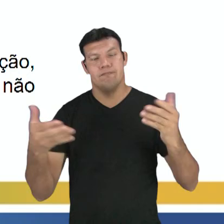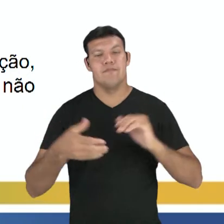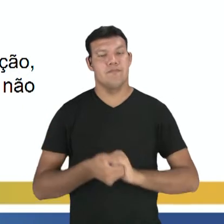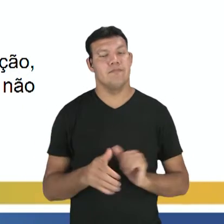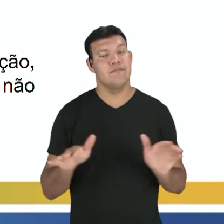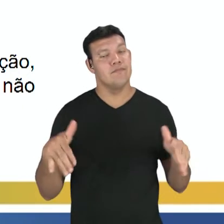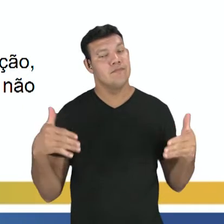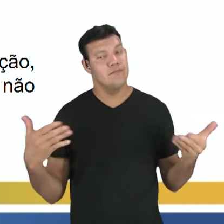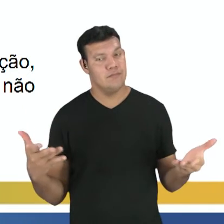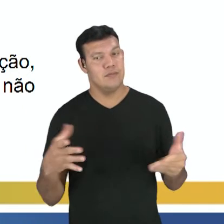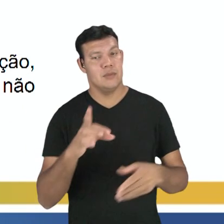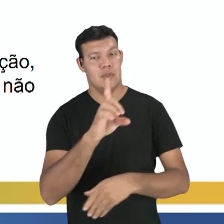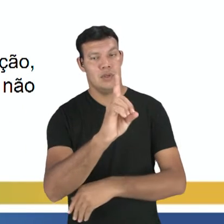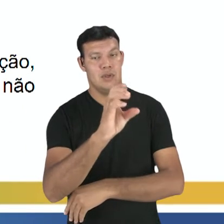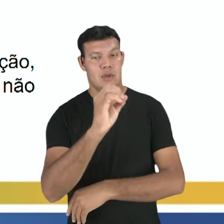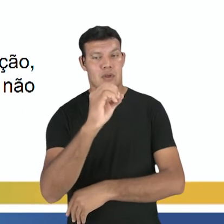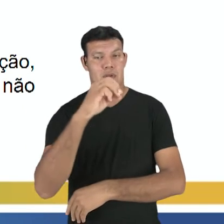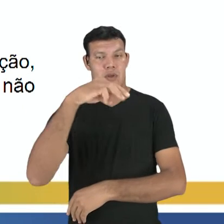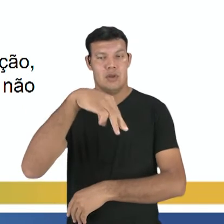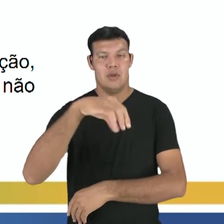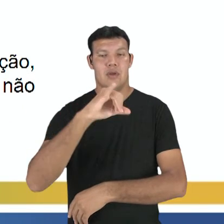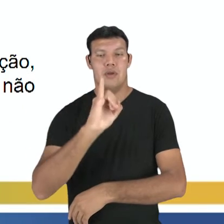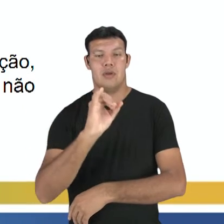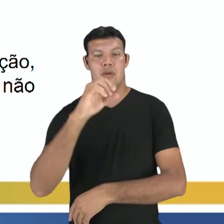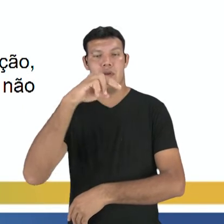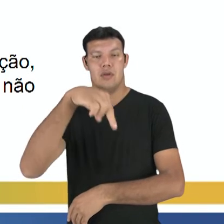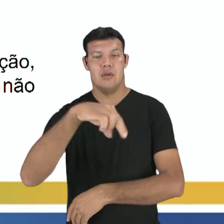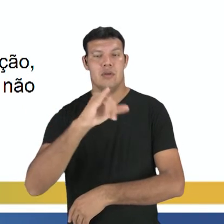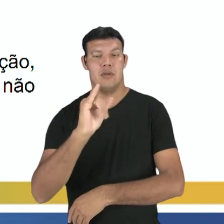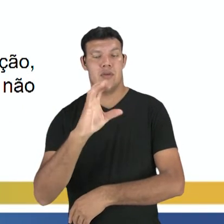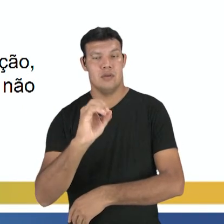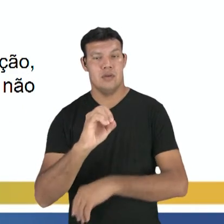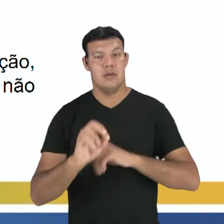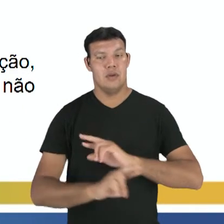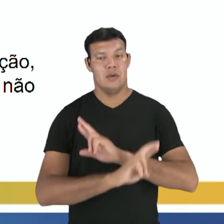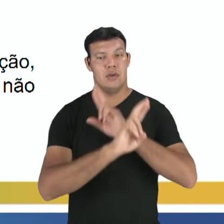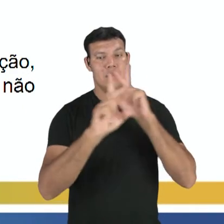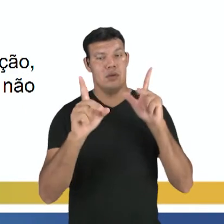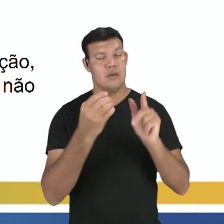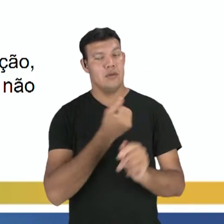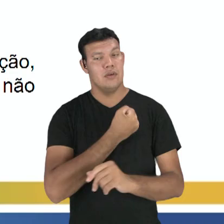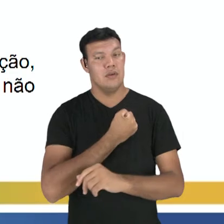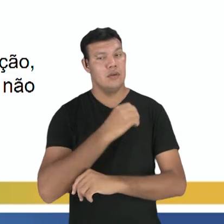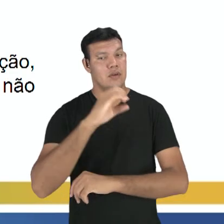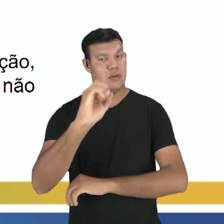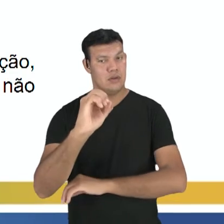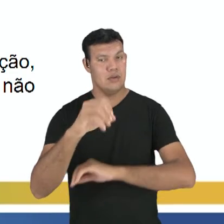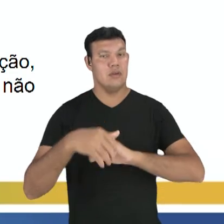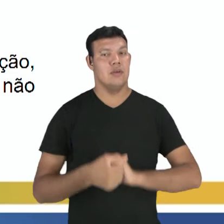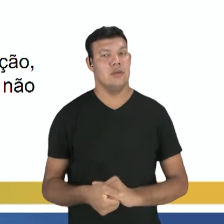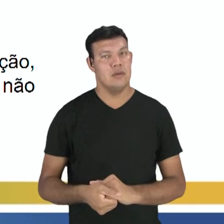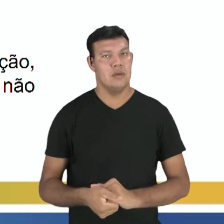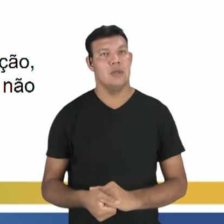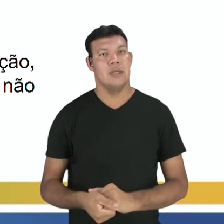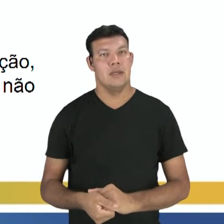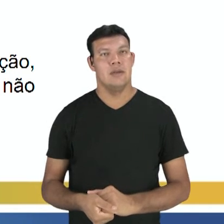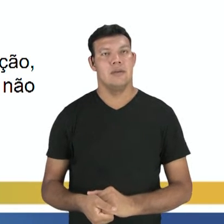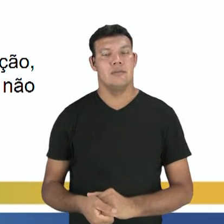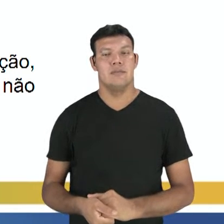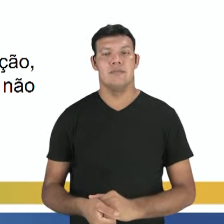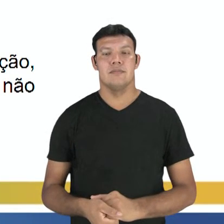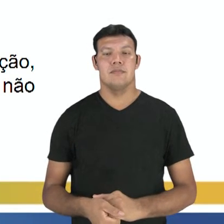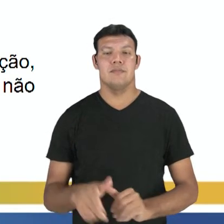Nesse caso, ó, o domínio da minha função não pode ser o zero. Então, vai ficar lá a mesma coisa. Ó. O domínio